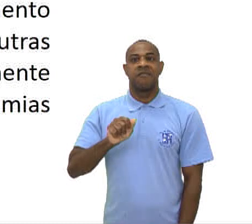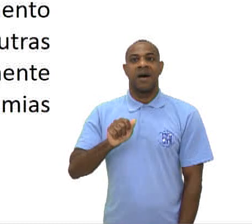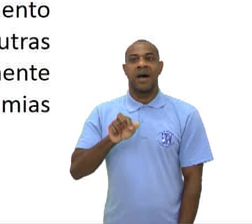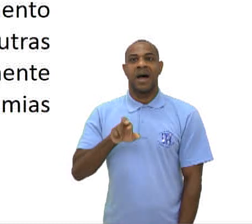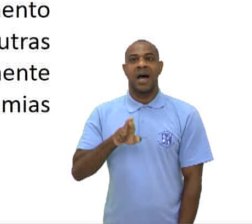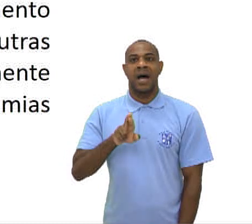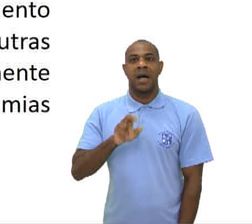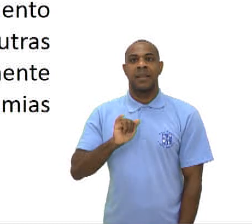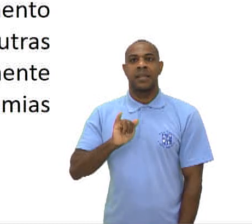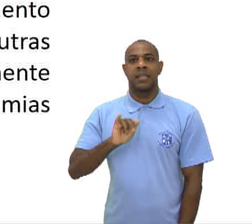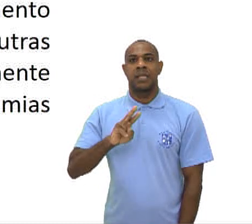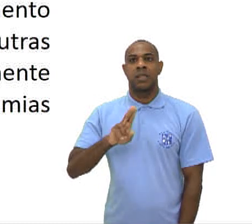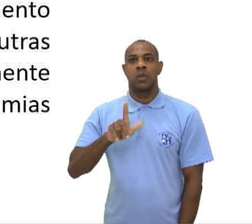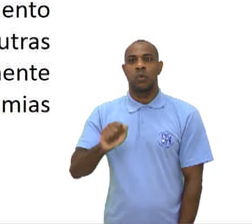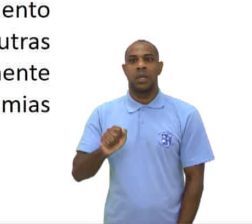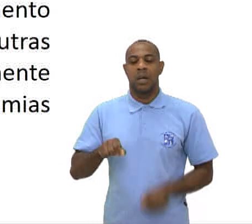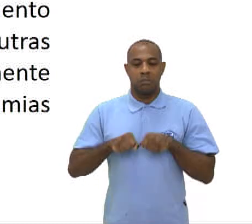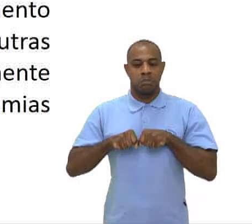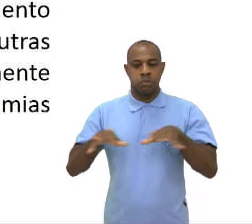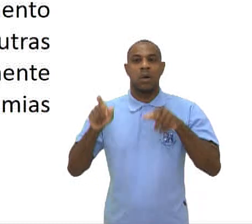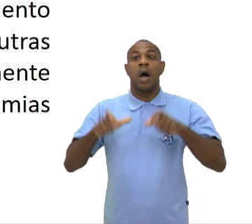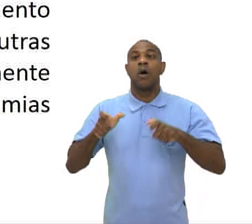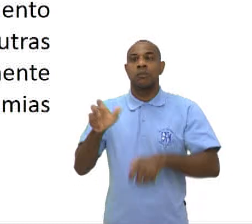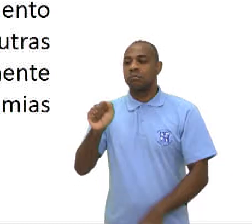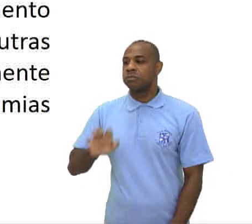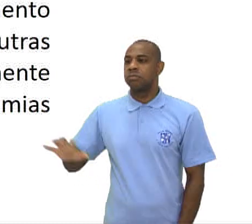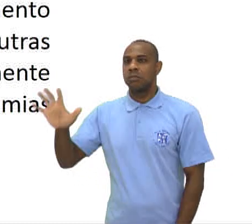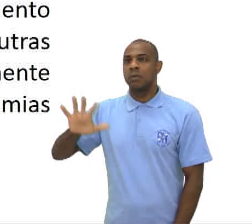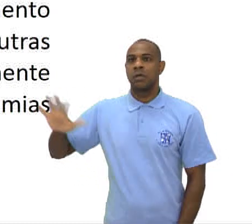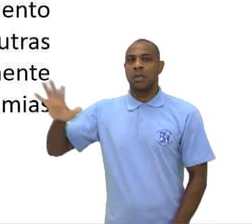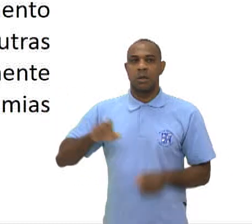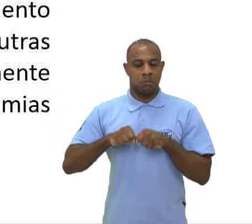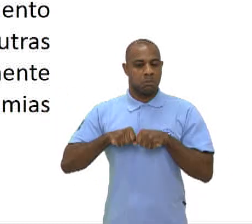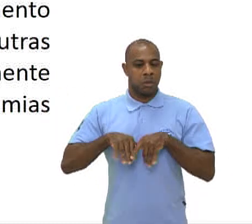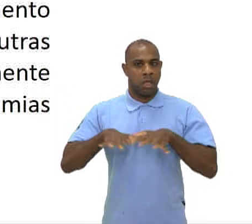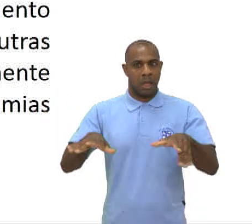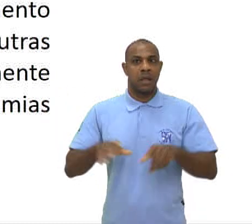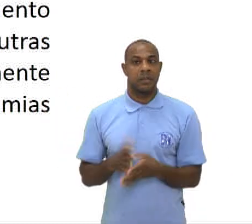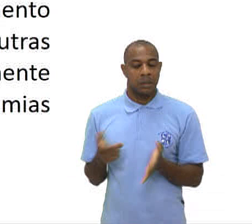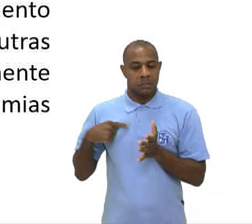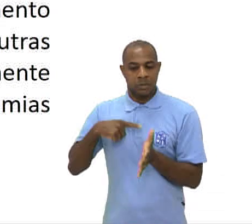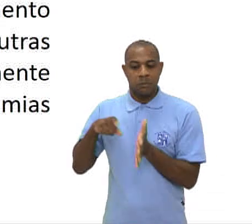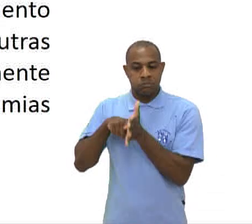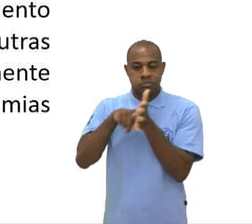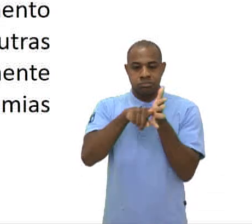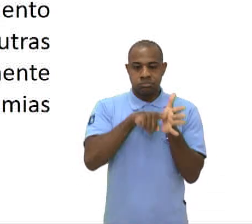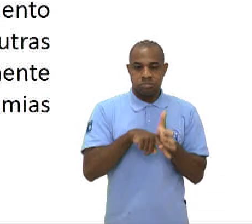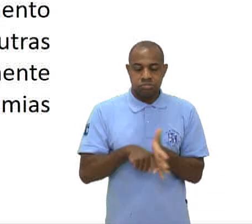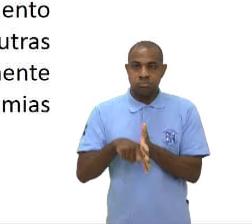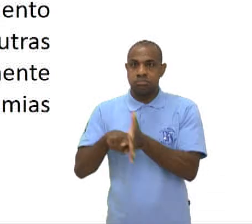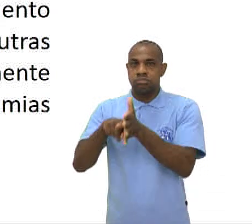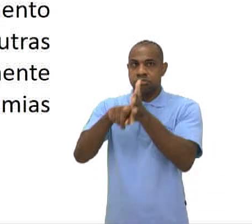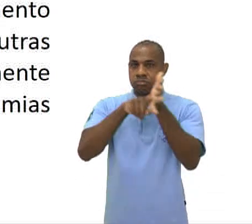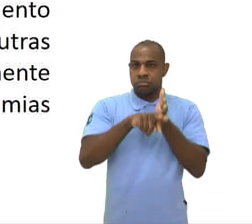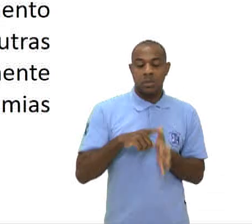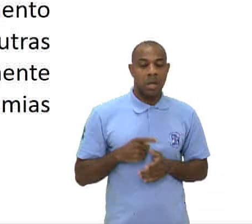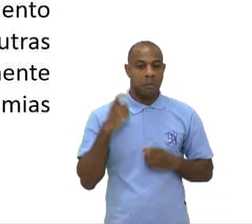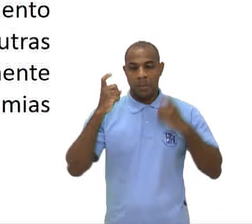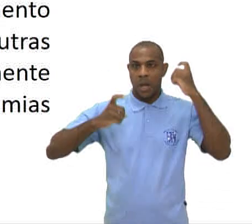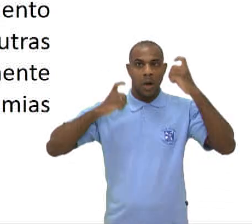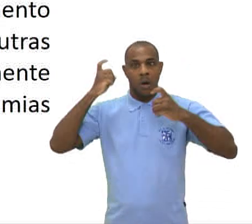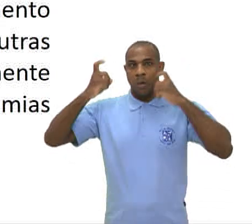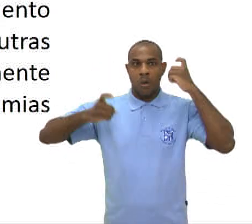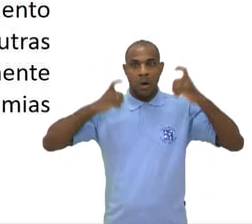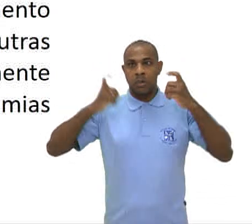entre outras hipóteses dignas de filme de catástrofe, estão sendo seriamente estudadas pelos cientistas, preocupados com o risco de